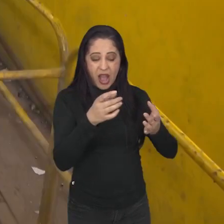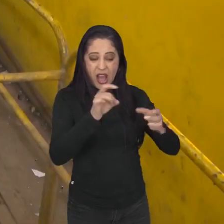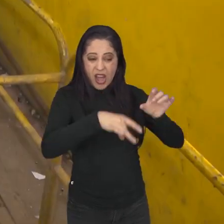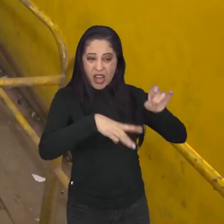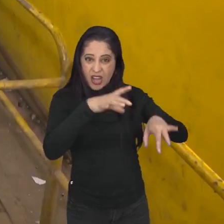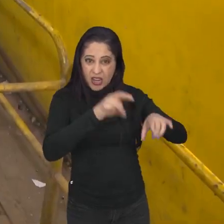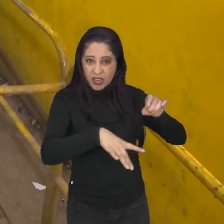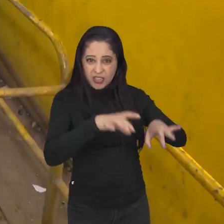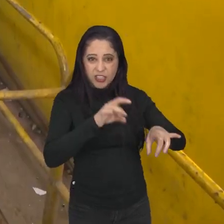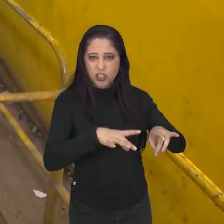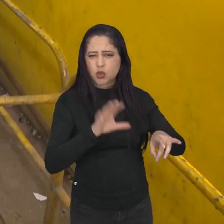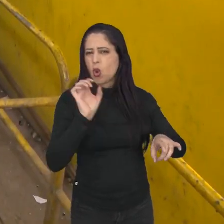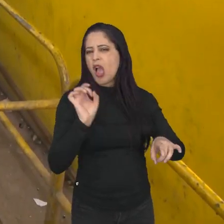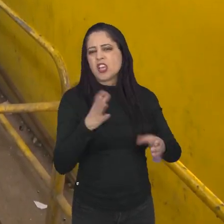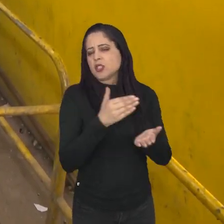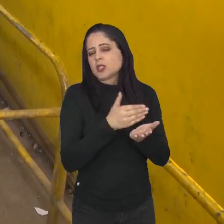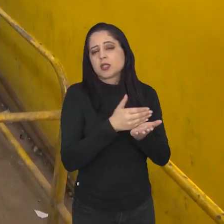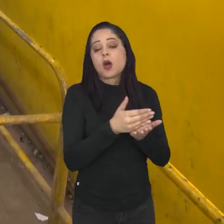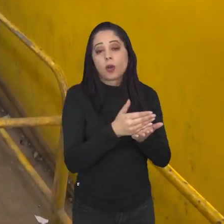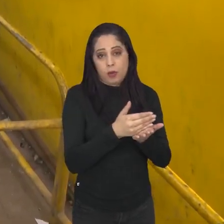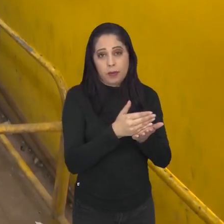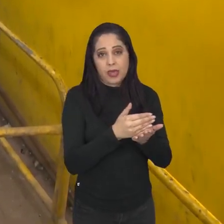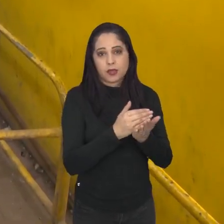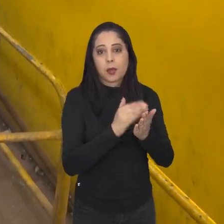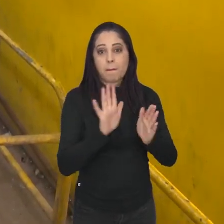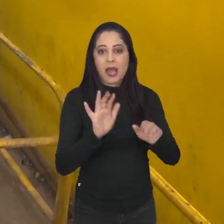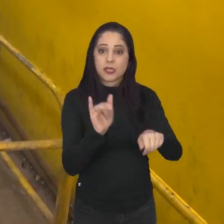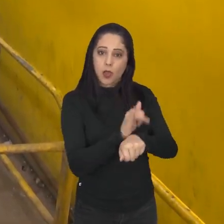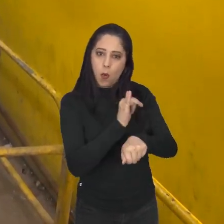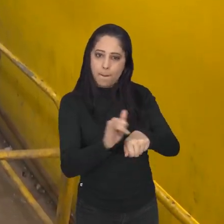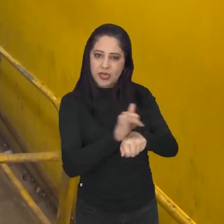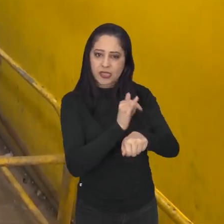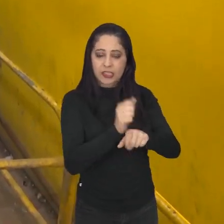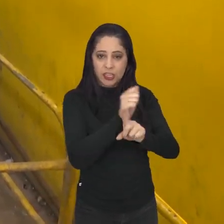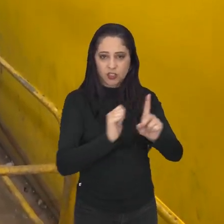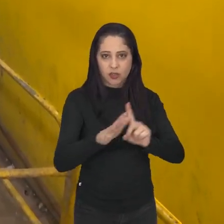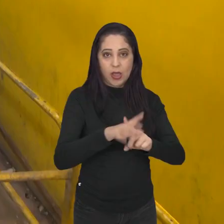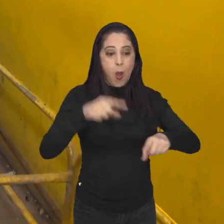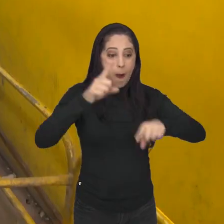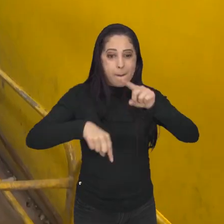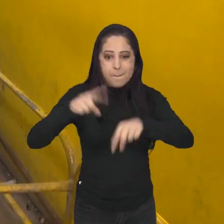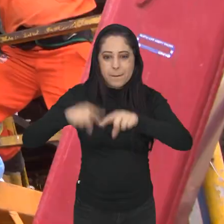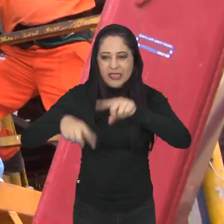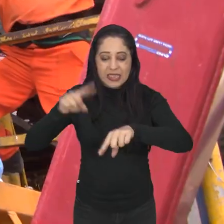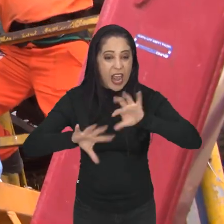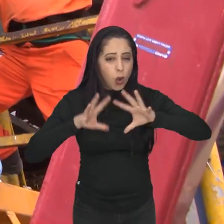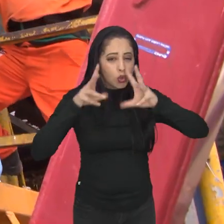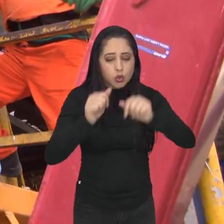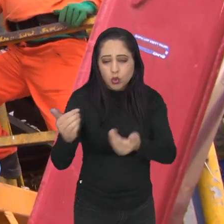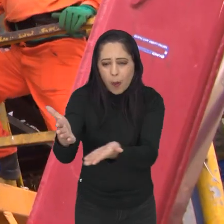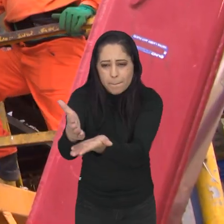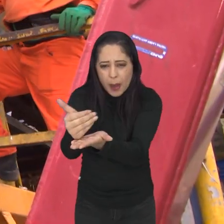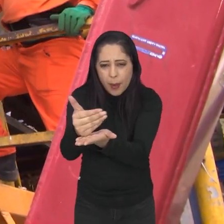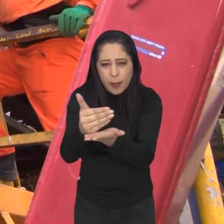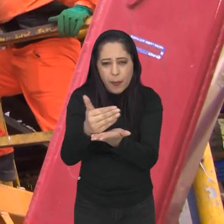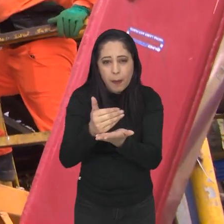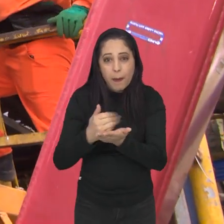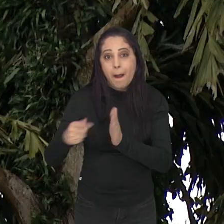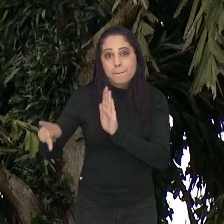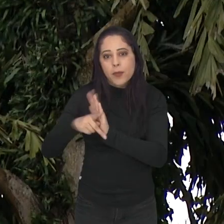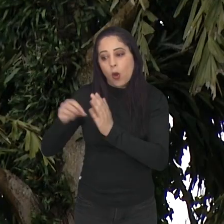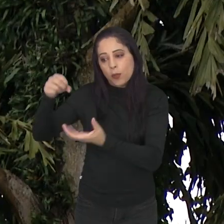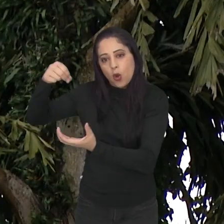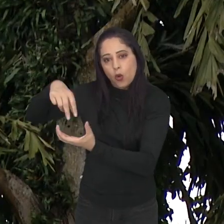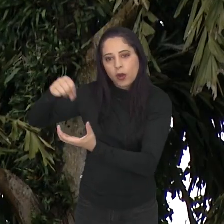só o começo de um longo trabalho que além do impacto ambiental também é uma ferramenta social Todo o material coletado pela